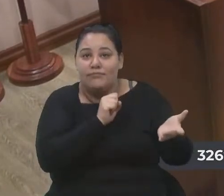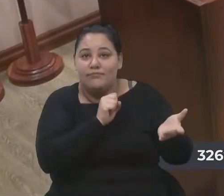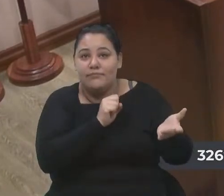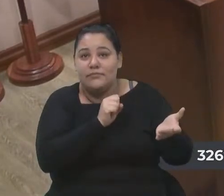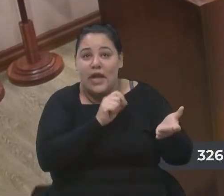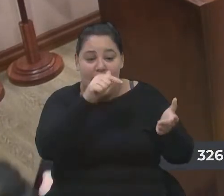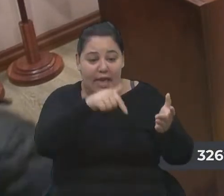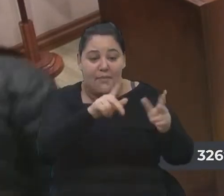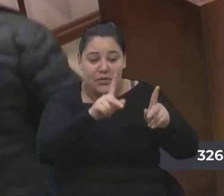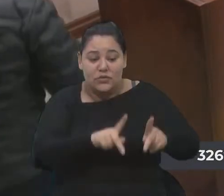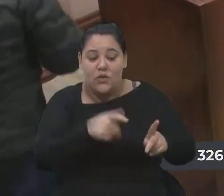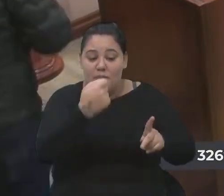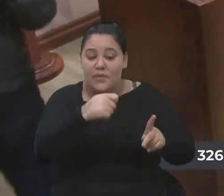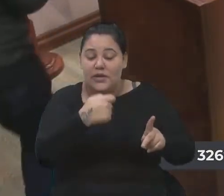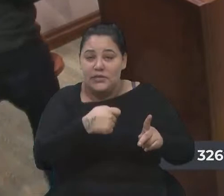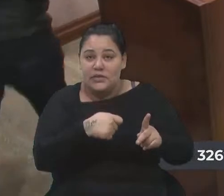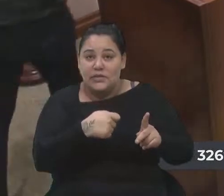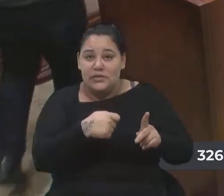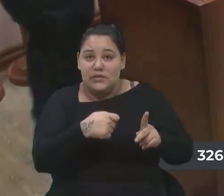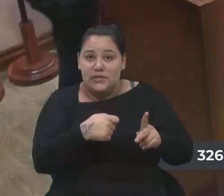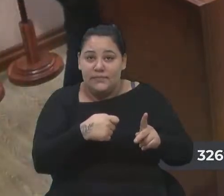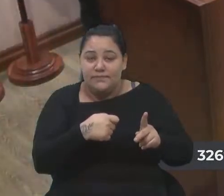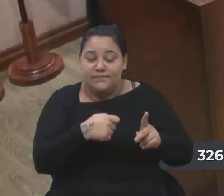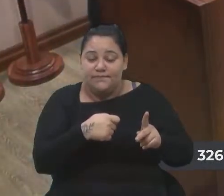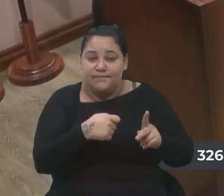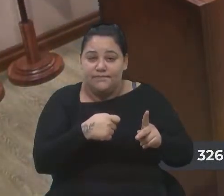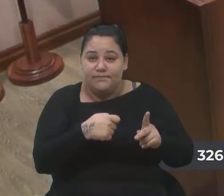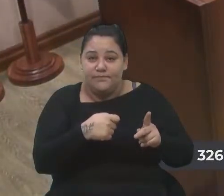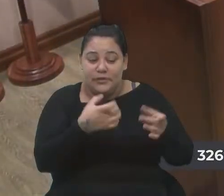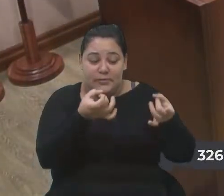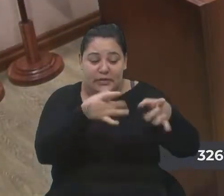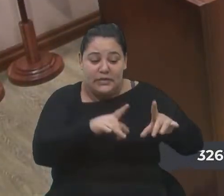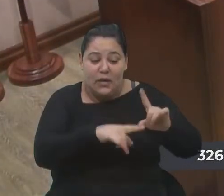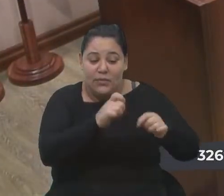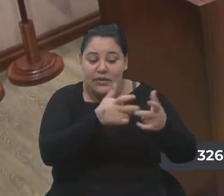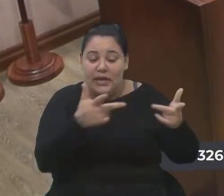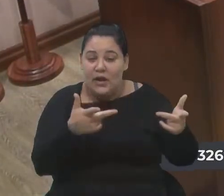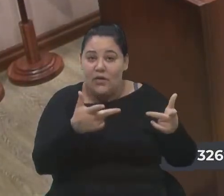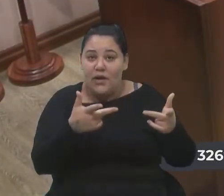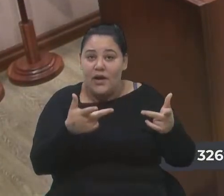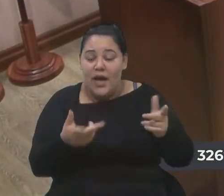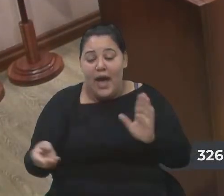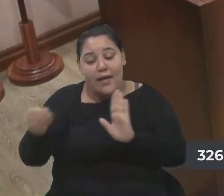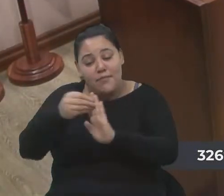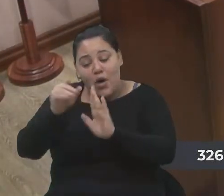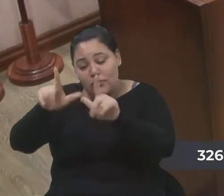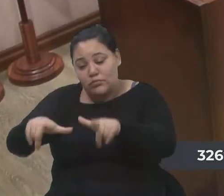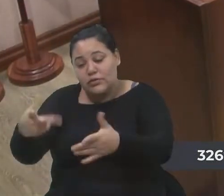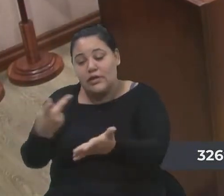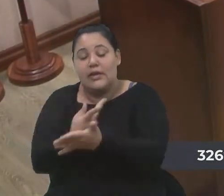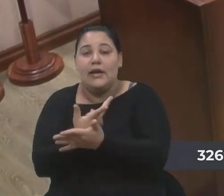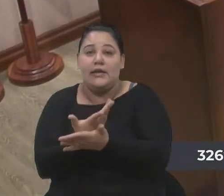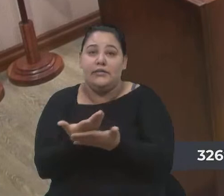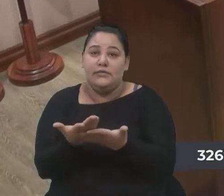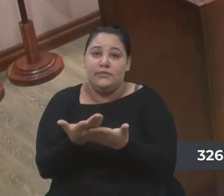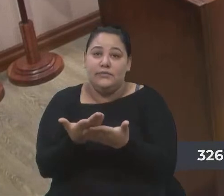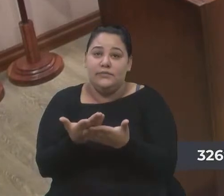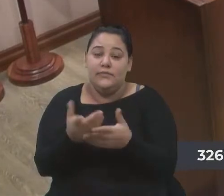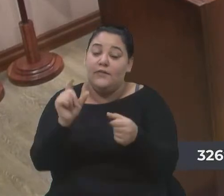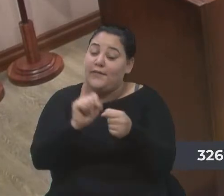destino, muitas vezes ela não tem aonde levar esse material, acaba colocando onde não deve, cometendo uma